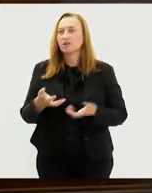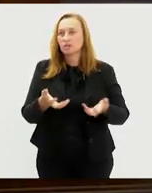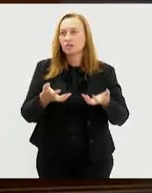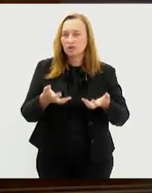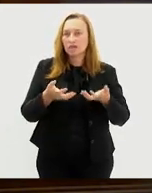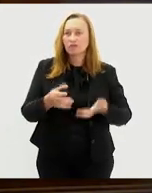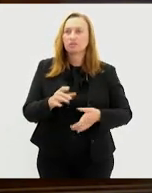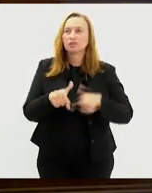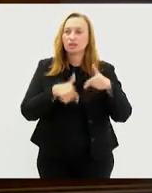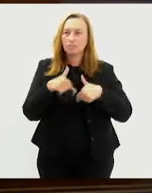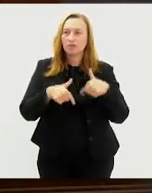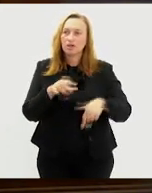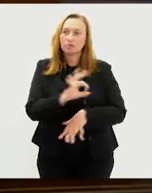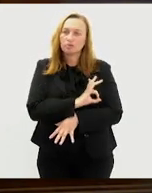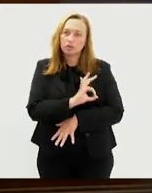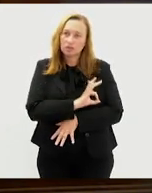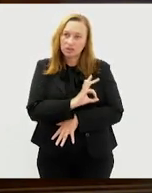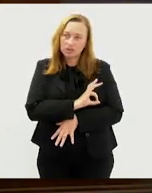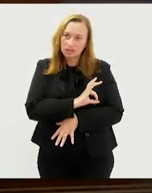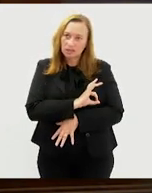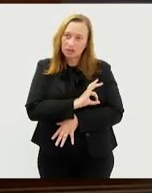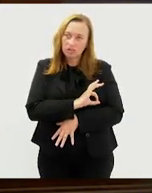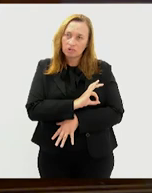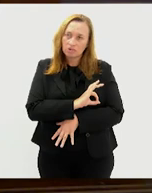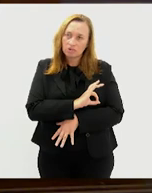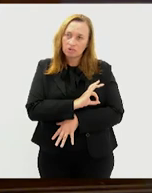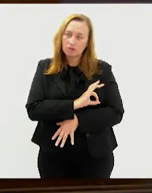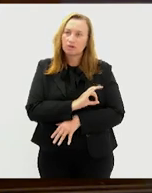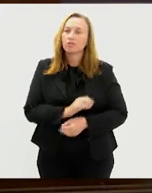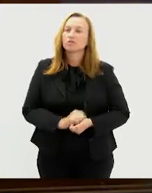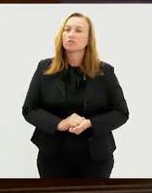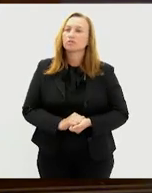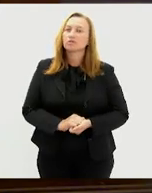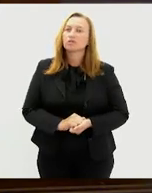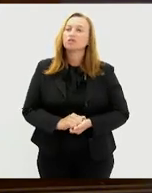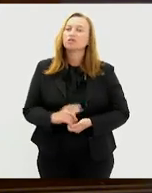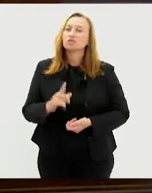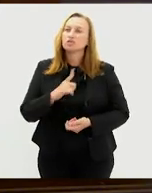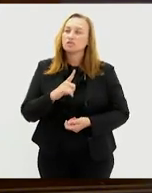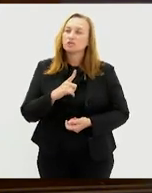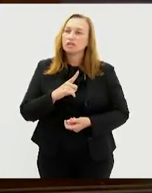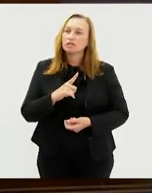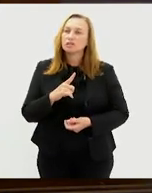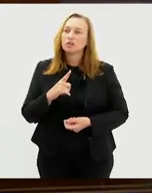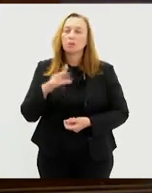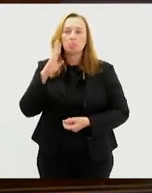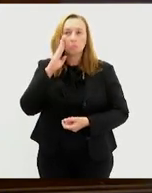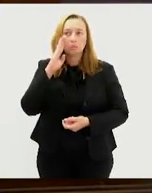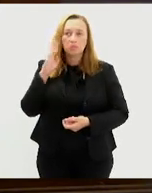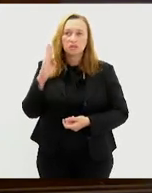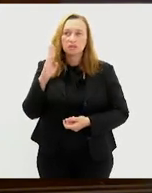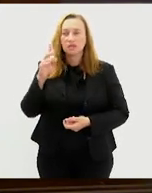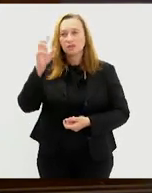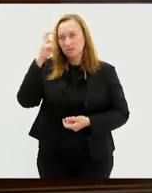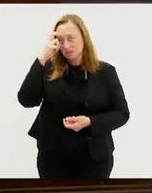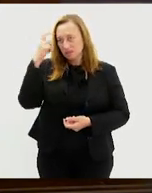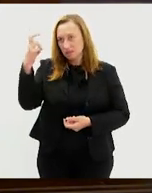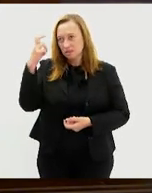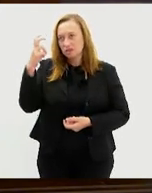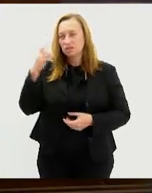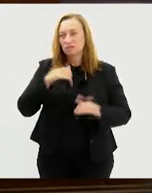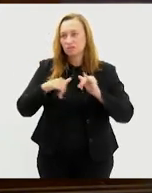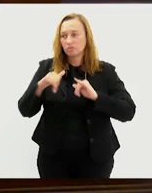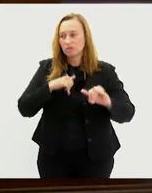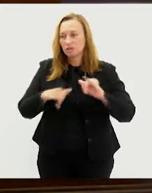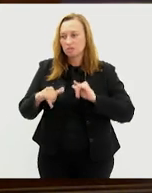policial ou deveria ser que tivesse como prioridade a inteligência a informação mas não é